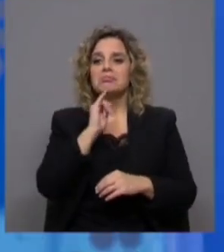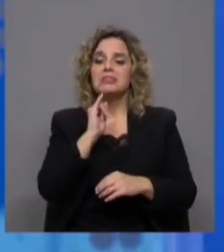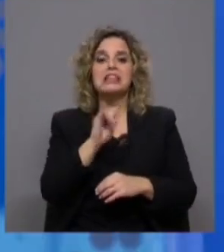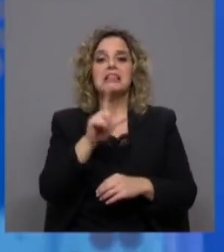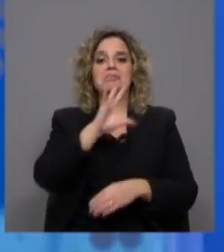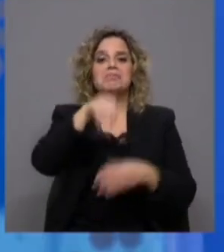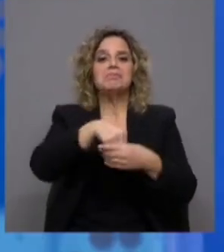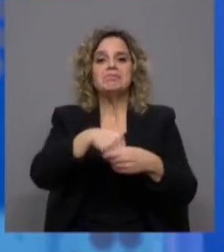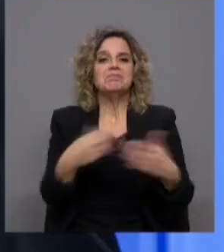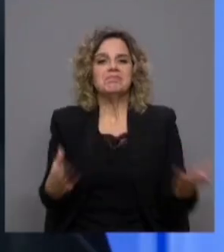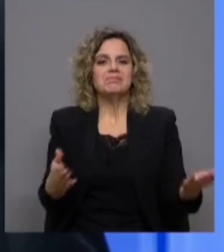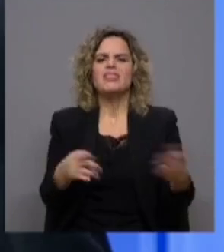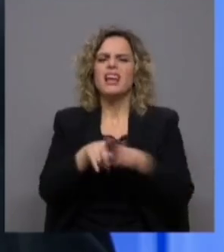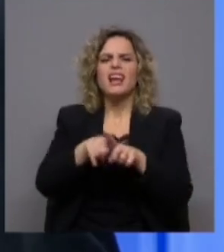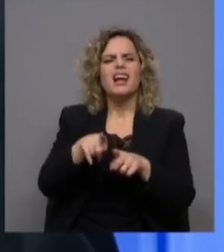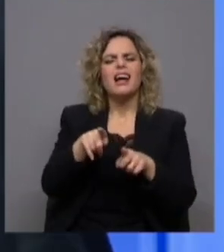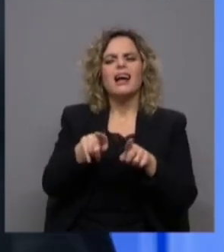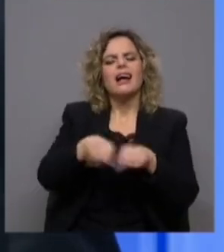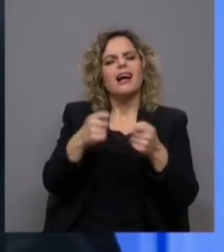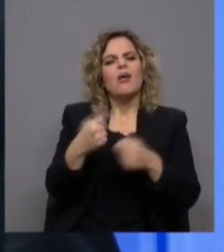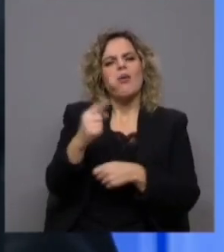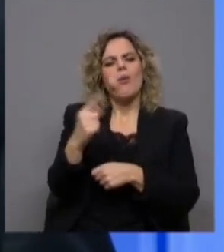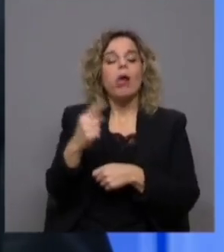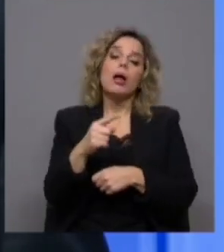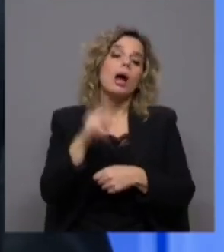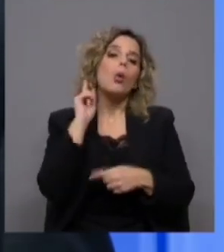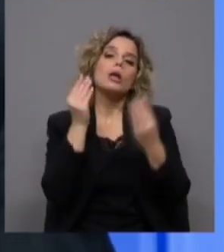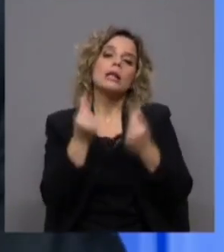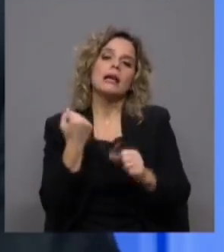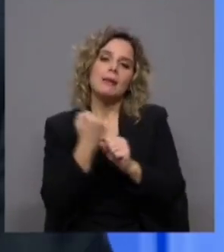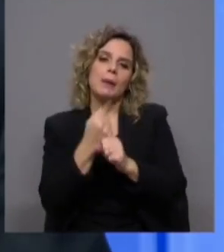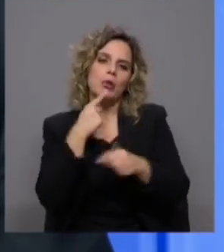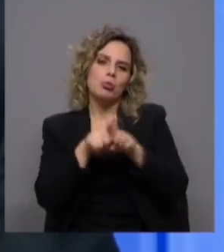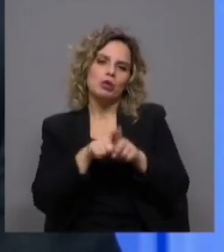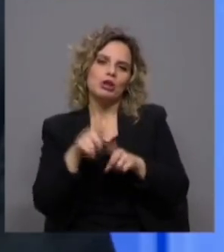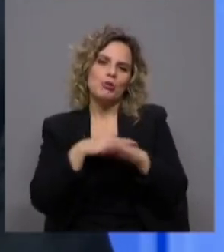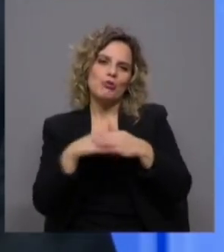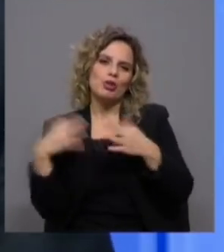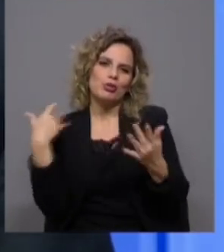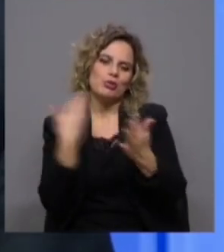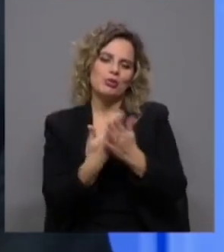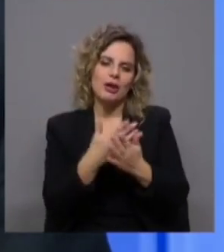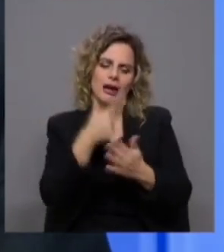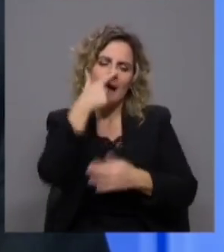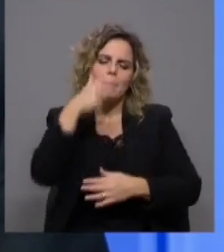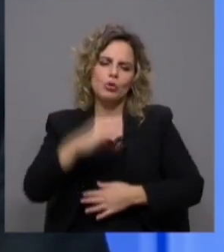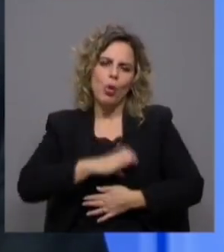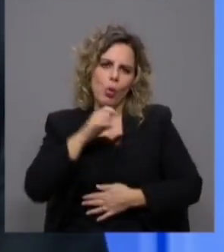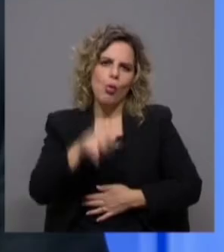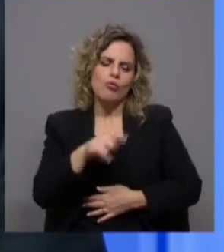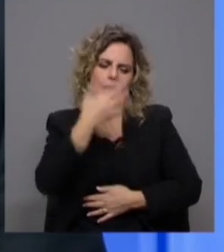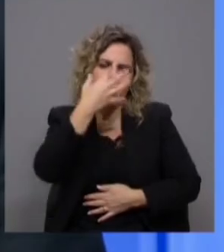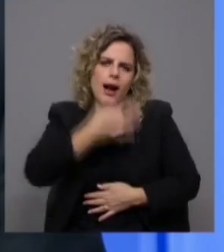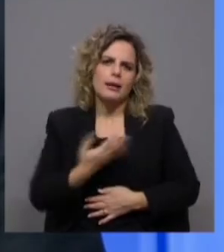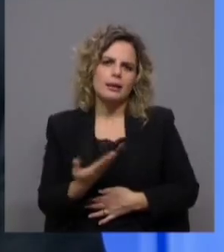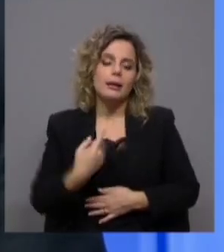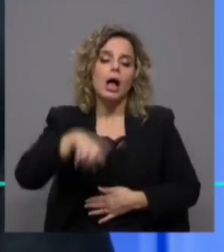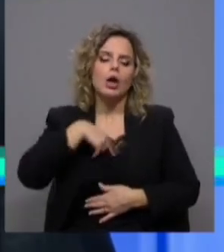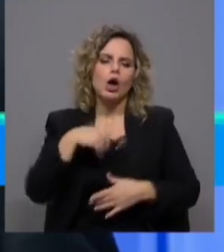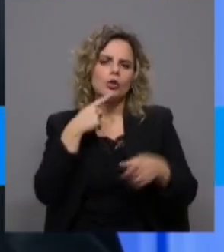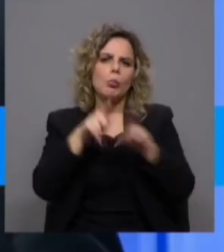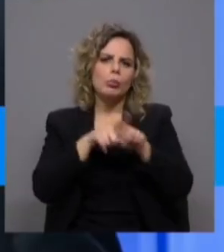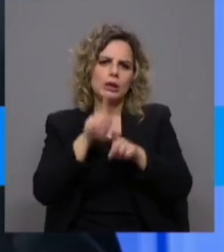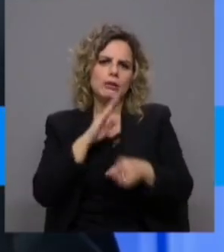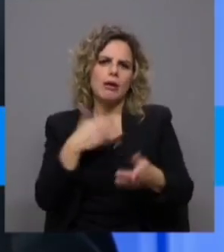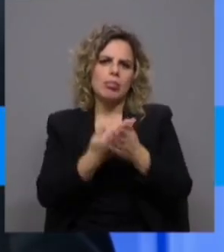era onde também uma também outro estado a qualidade do trabalho político tem sido feito que temos credibilidade e as pessoas reconhecem que trazemos ao exercício da